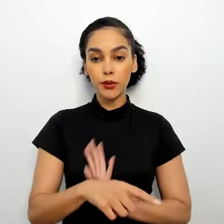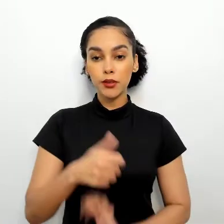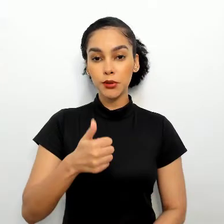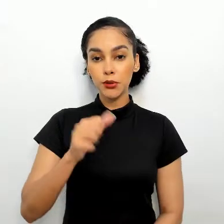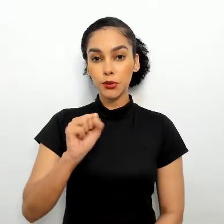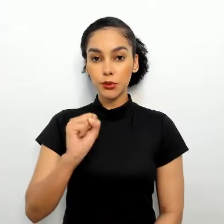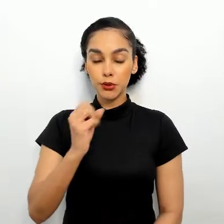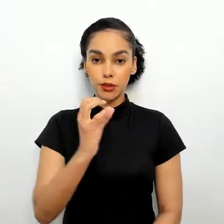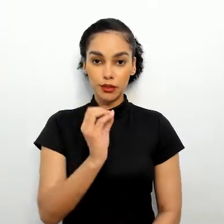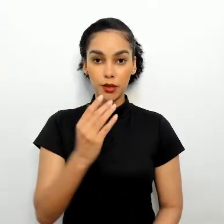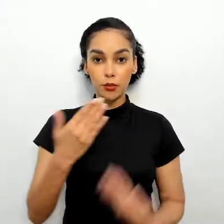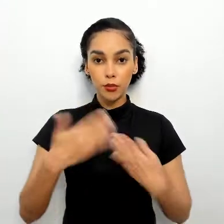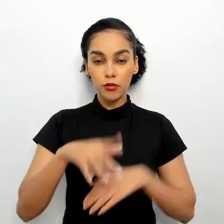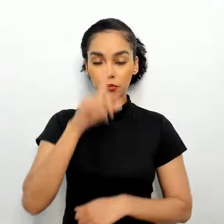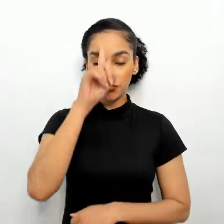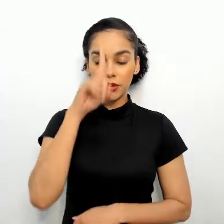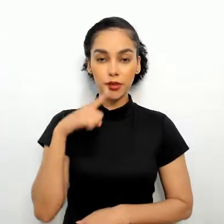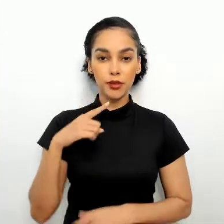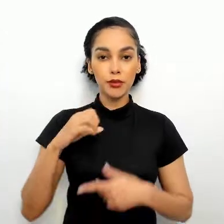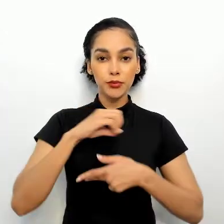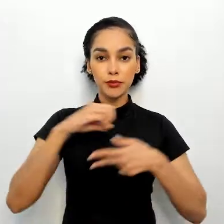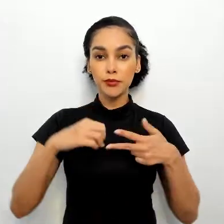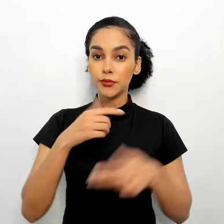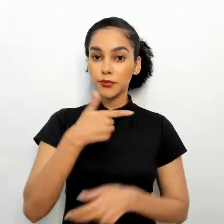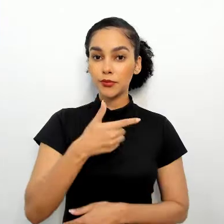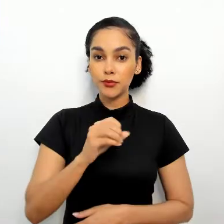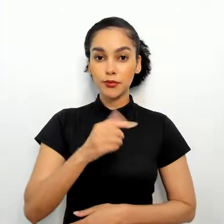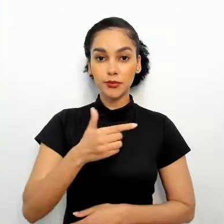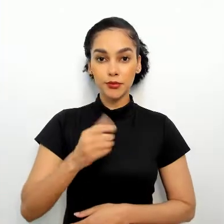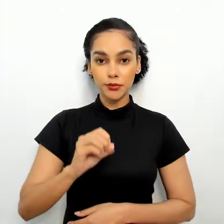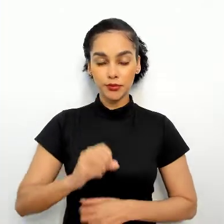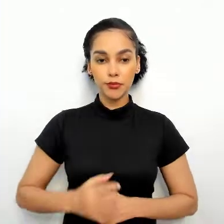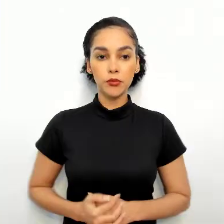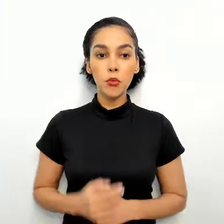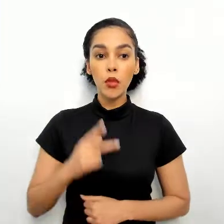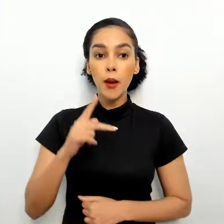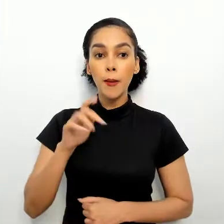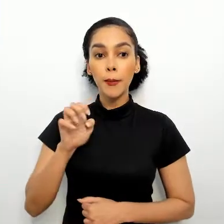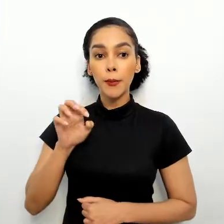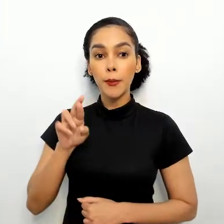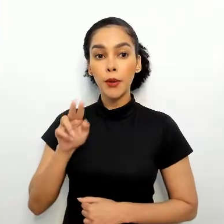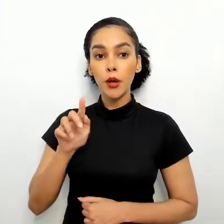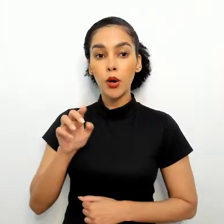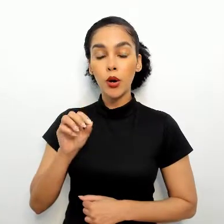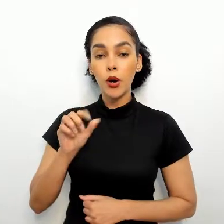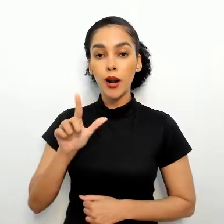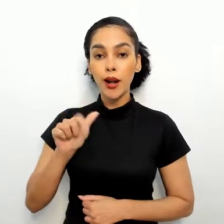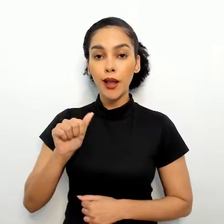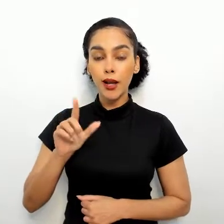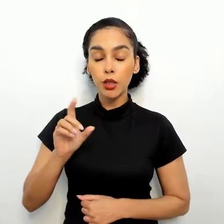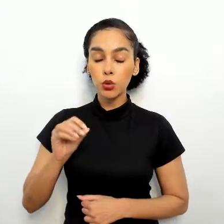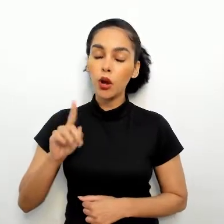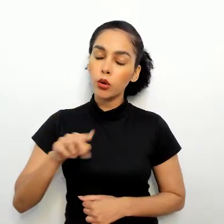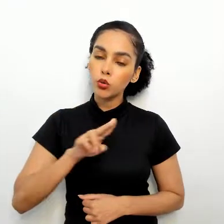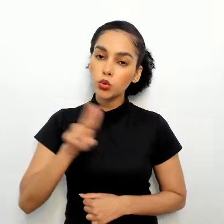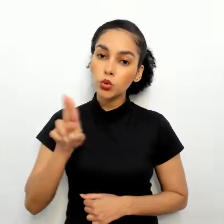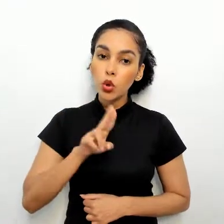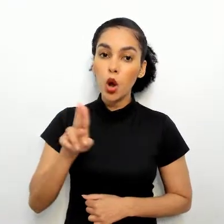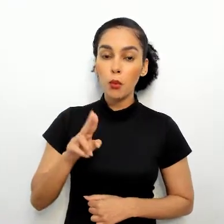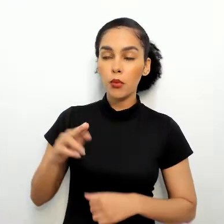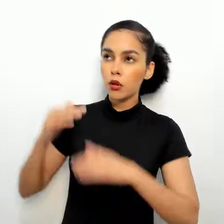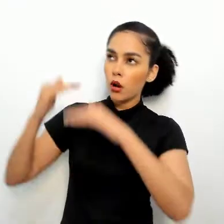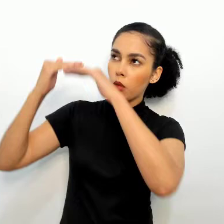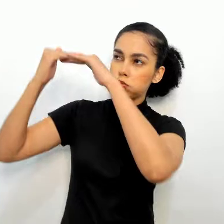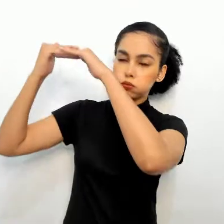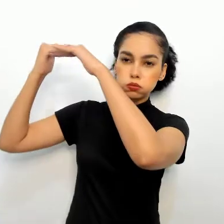Questão 180 da prova amarela de 2020. Pergolado é o nome que se dá a um tipo de cobertura